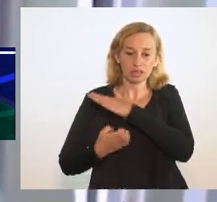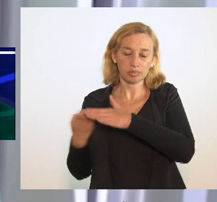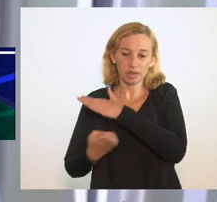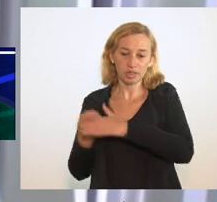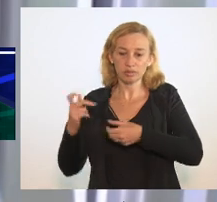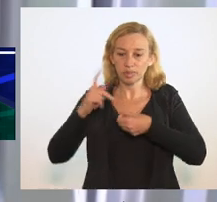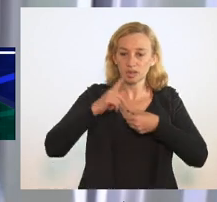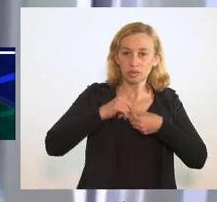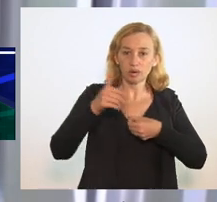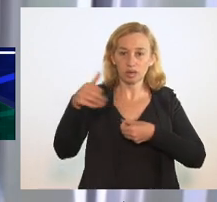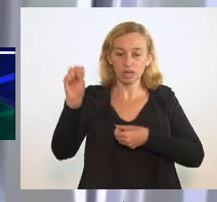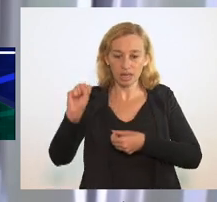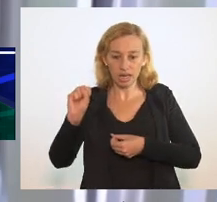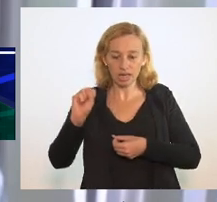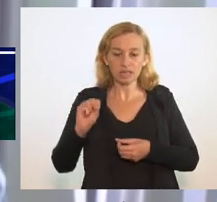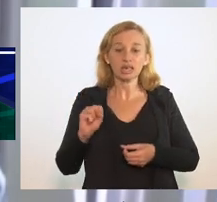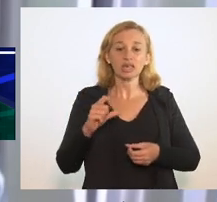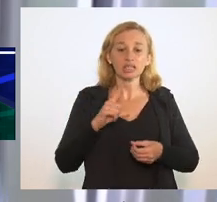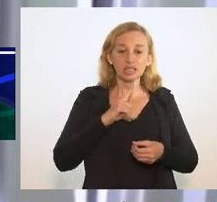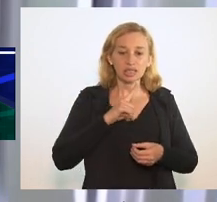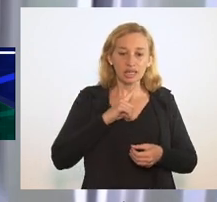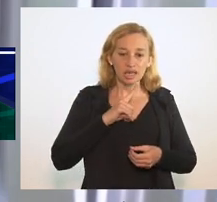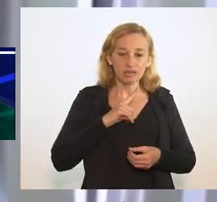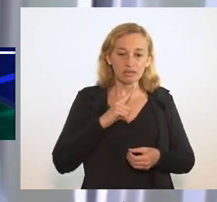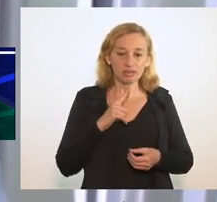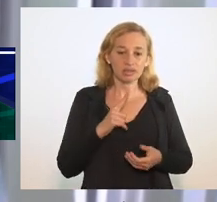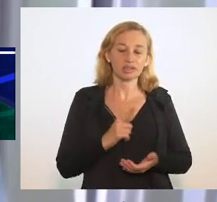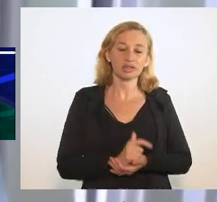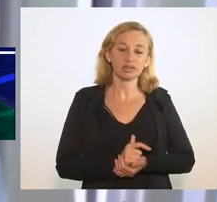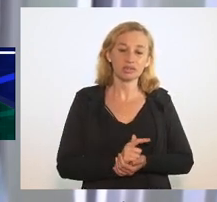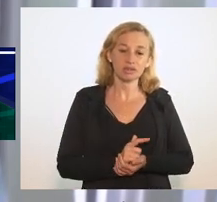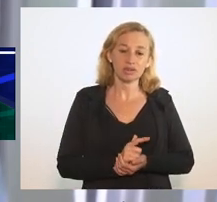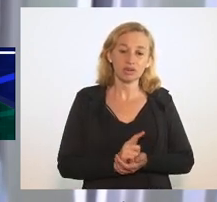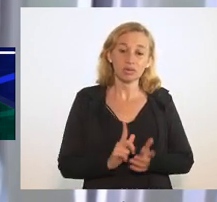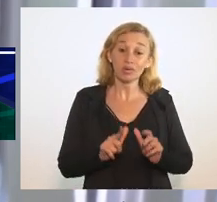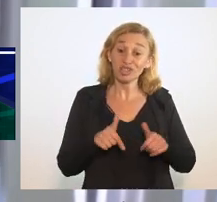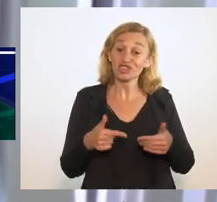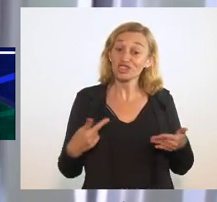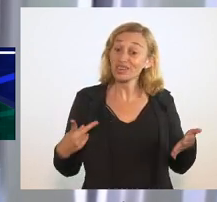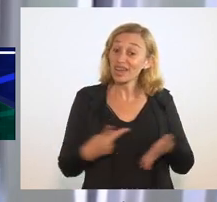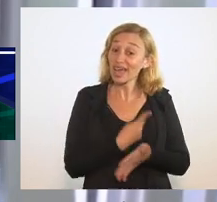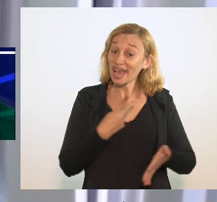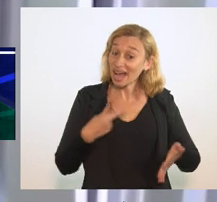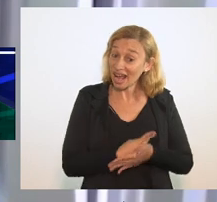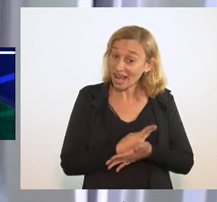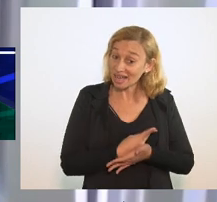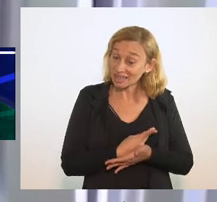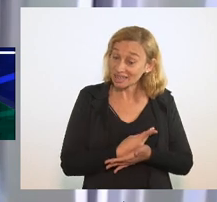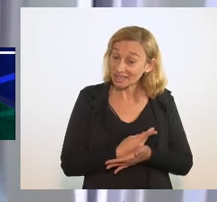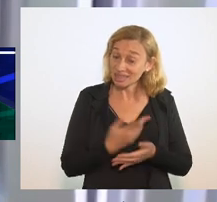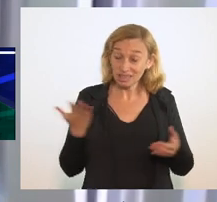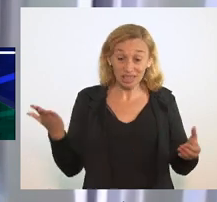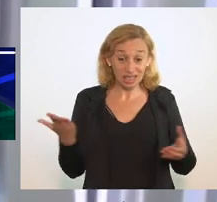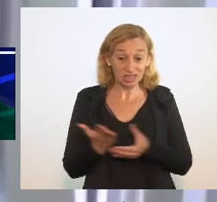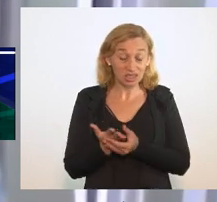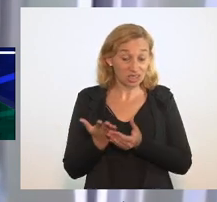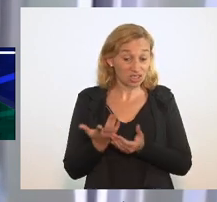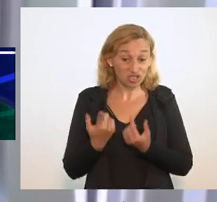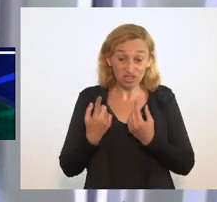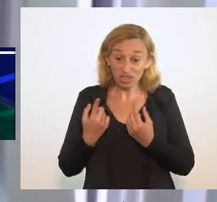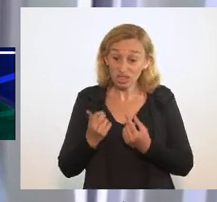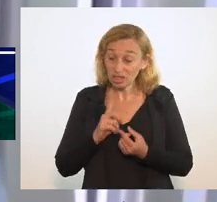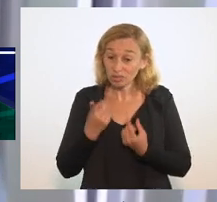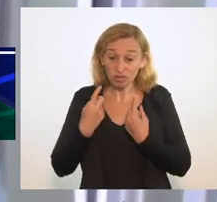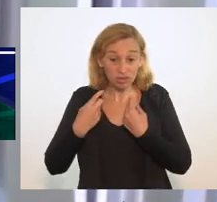Petróleo e Gás, teve a pachorra de interpor uma ação direta de